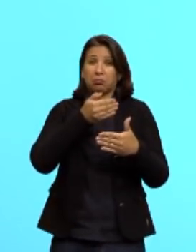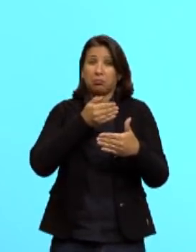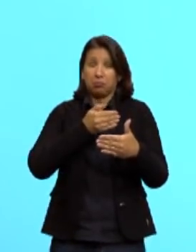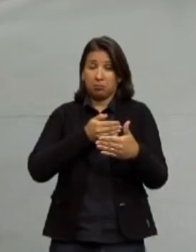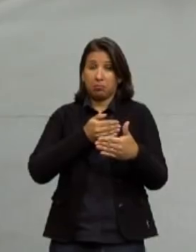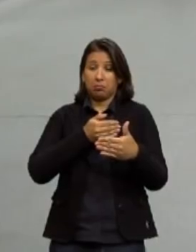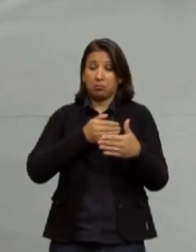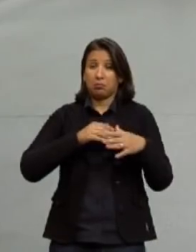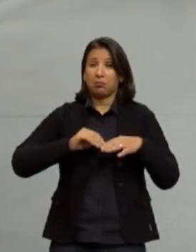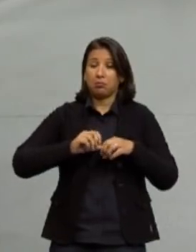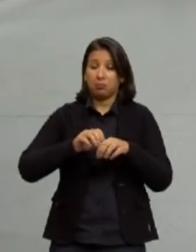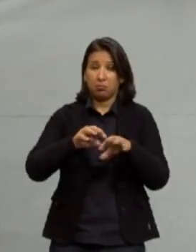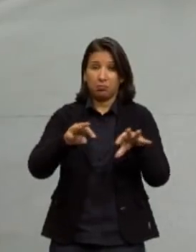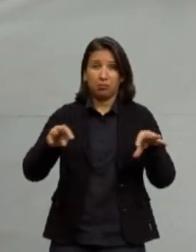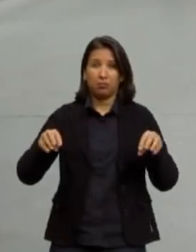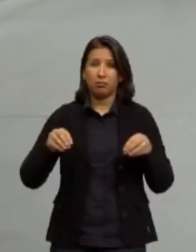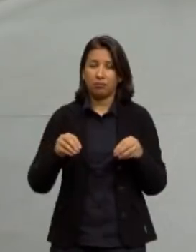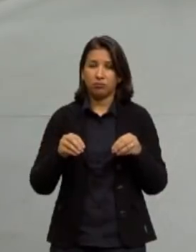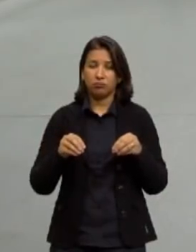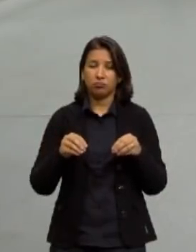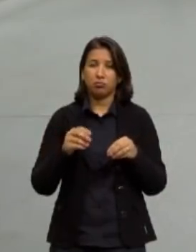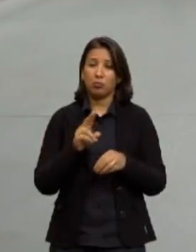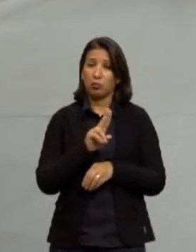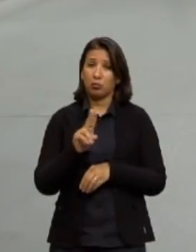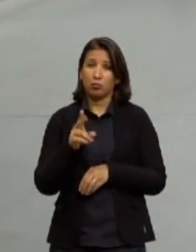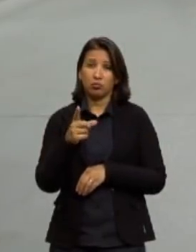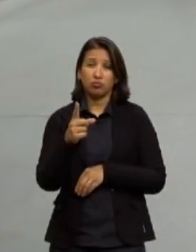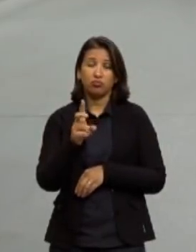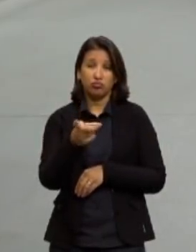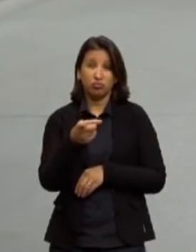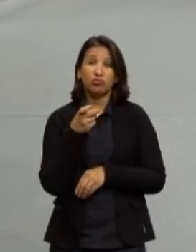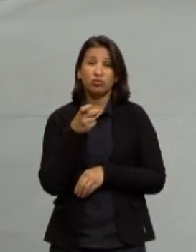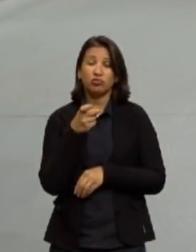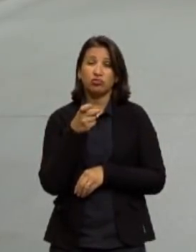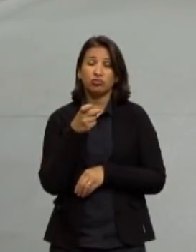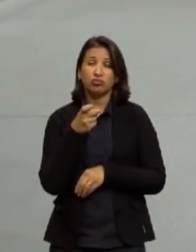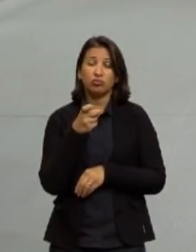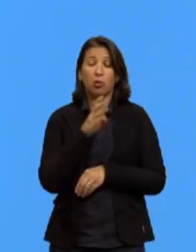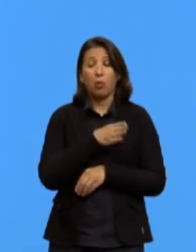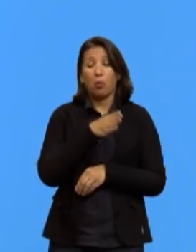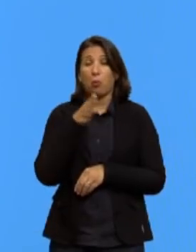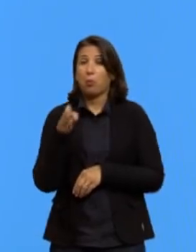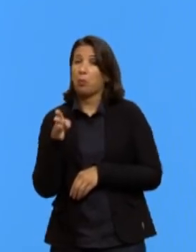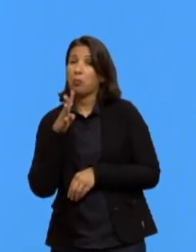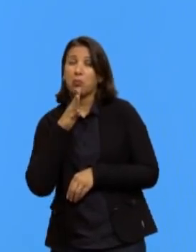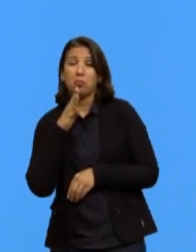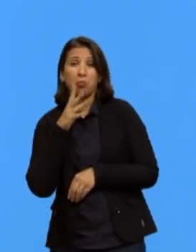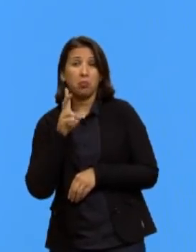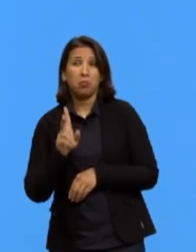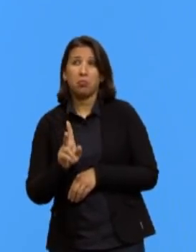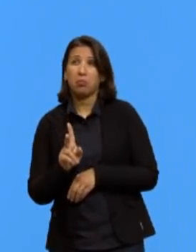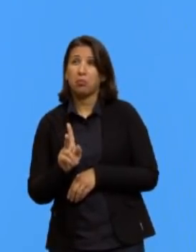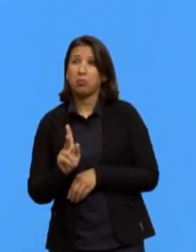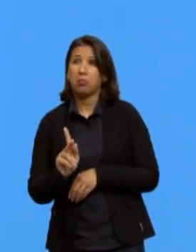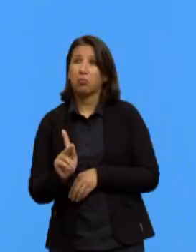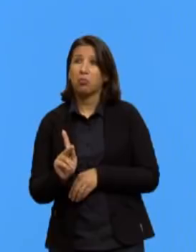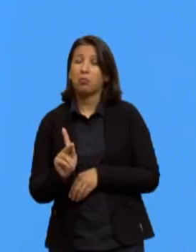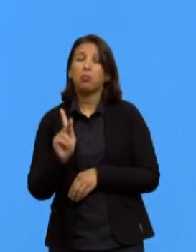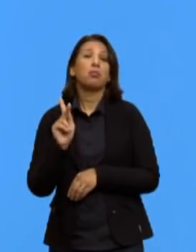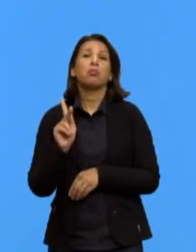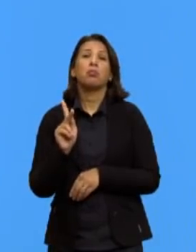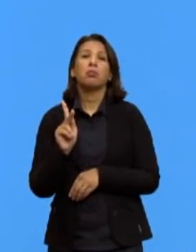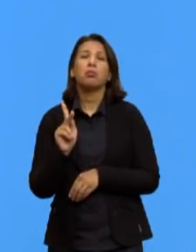cheias que eu não conheço esse lado b do terreno que eu chamei de y e eu não conheço esse